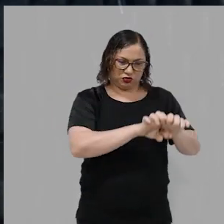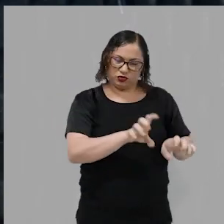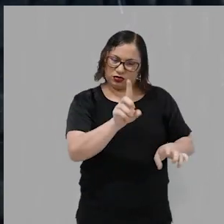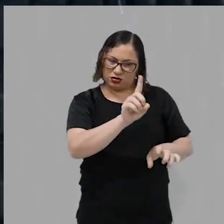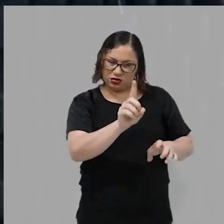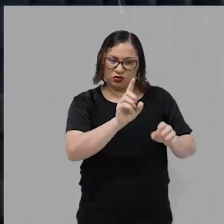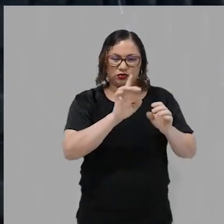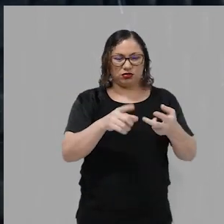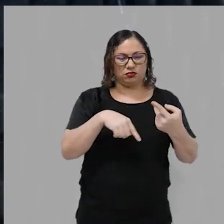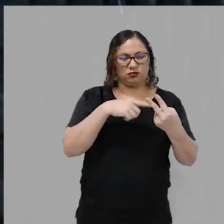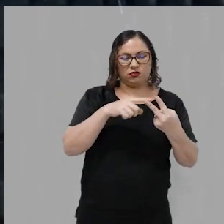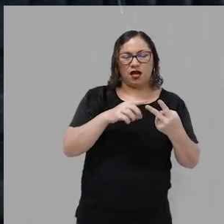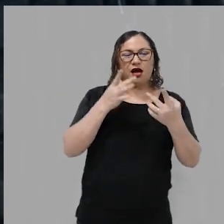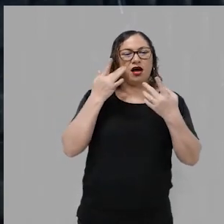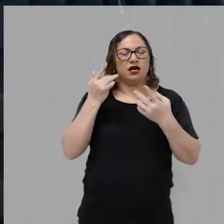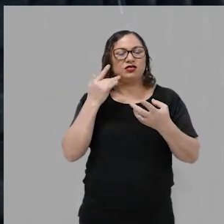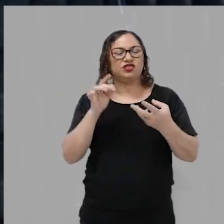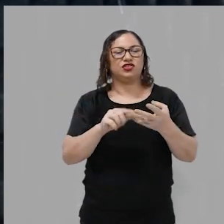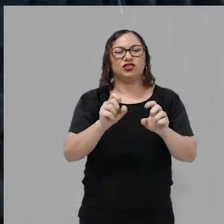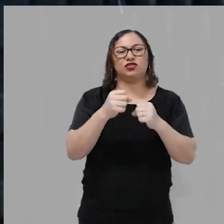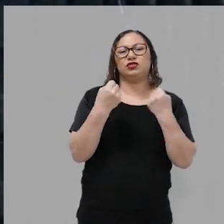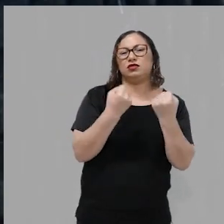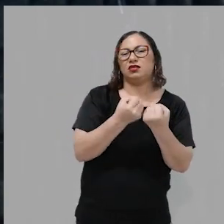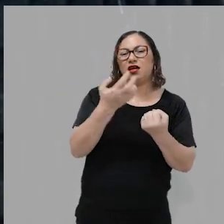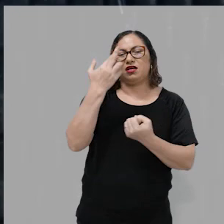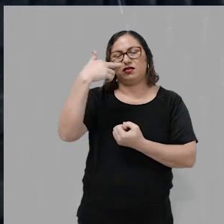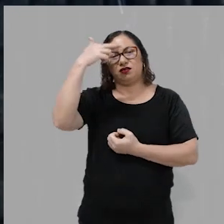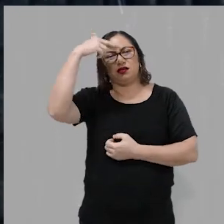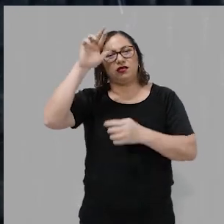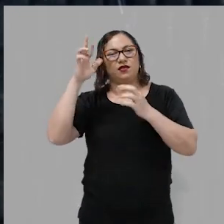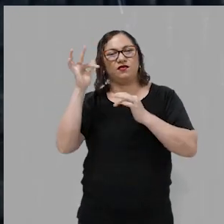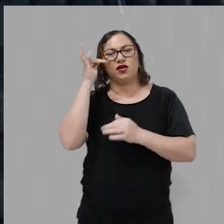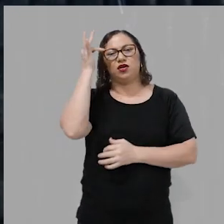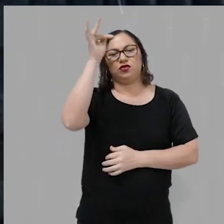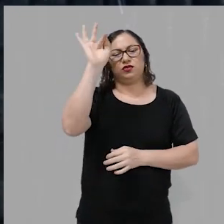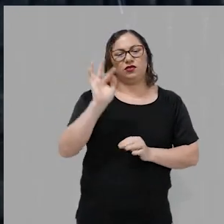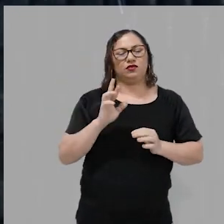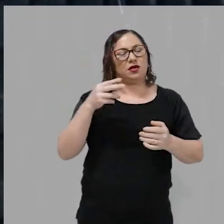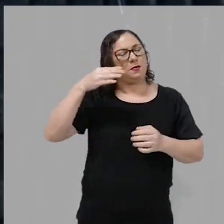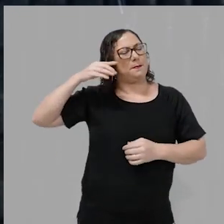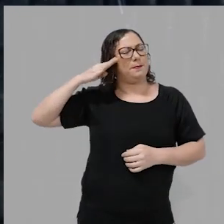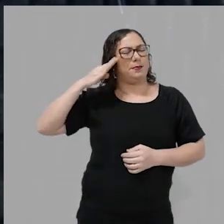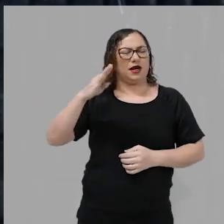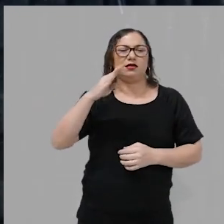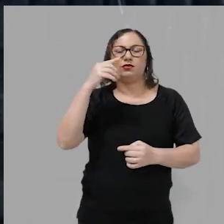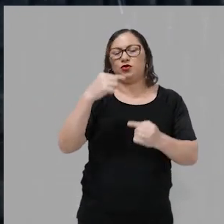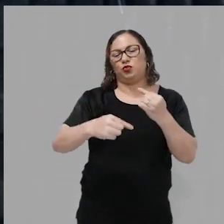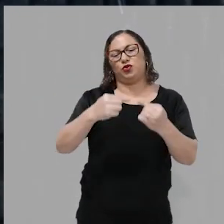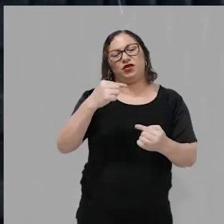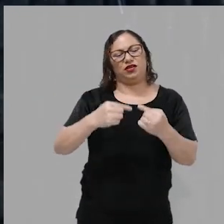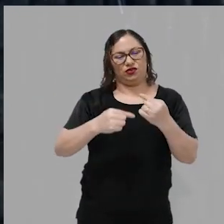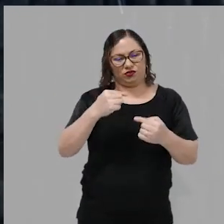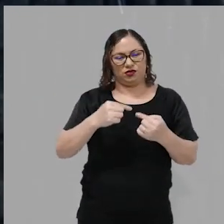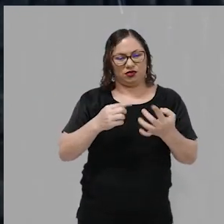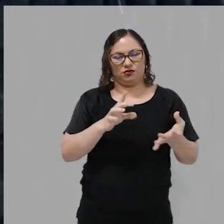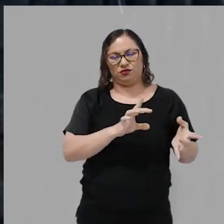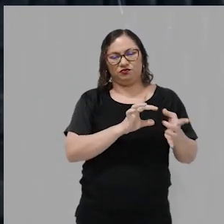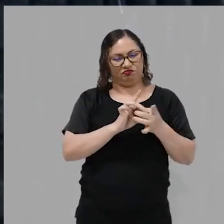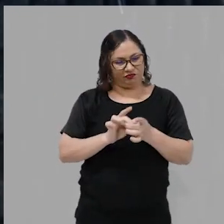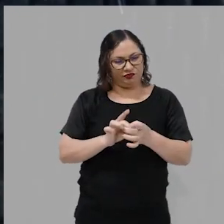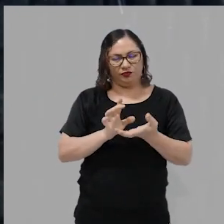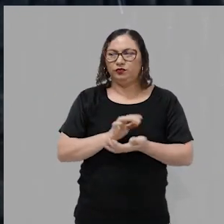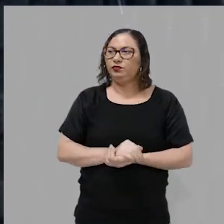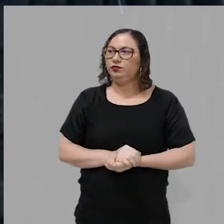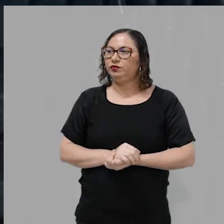artísticas, sociais, filosóficas, religiosas e principalmente políticas. A gente está atrelado a isso, não tem para onde